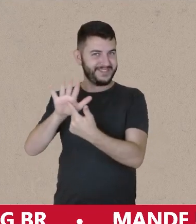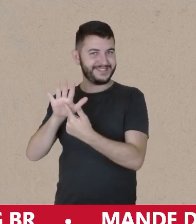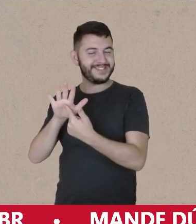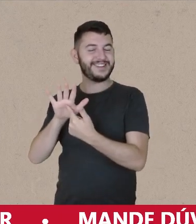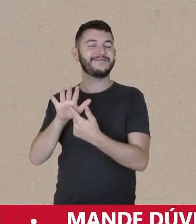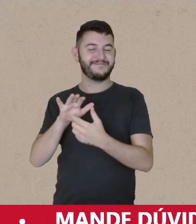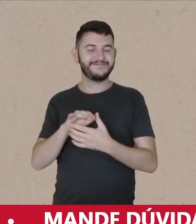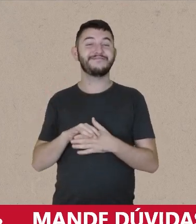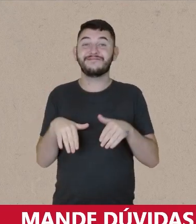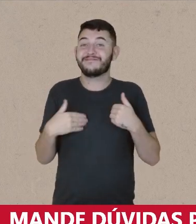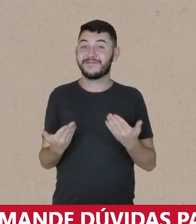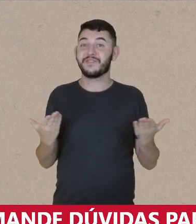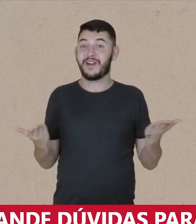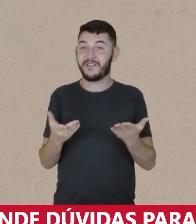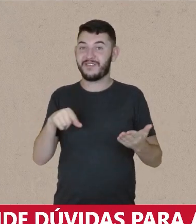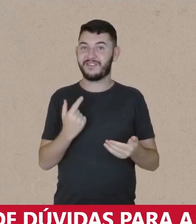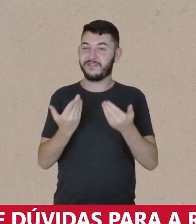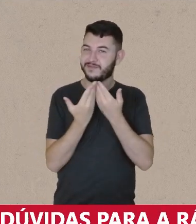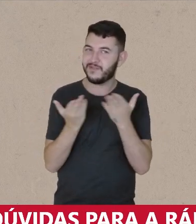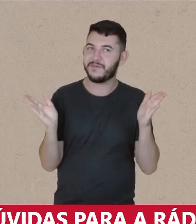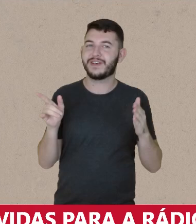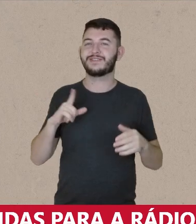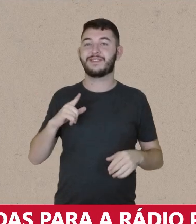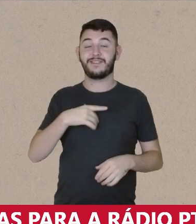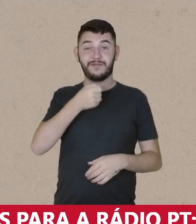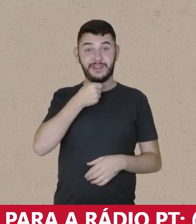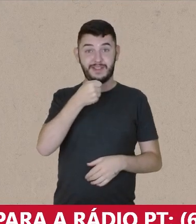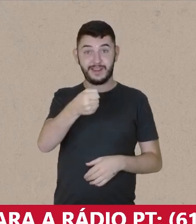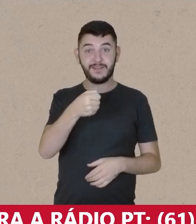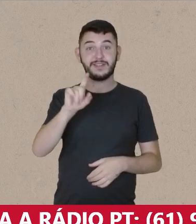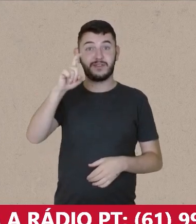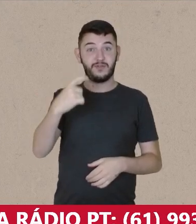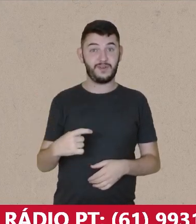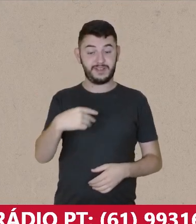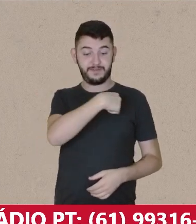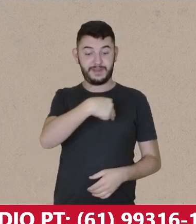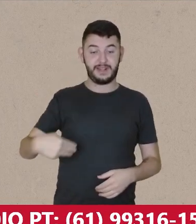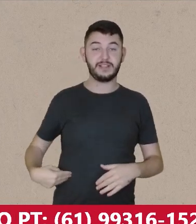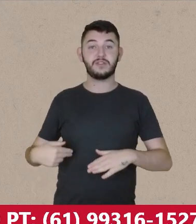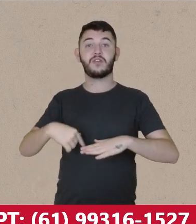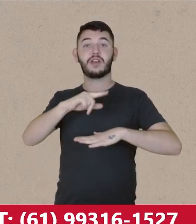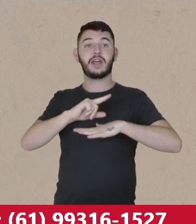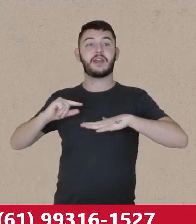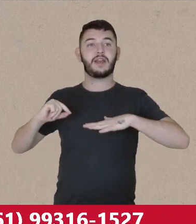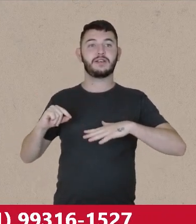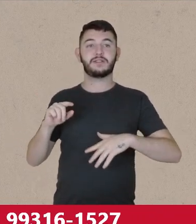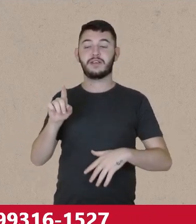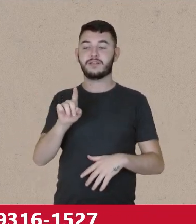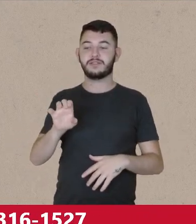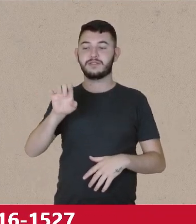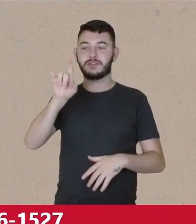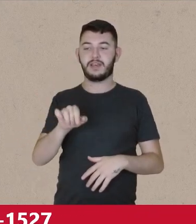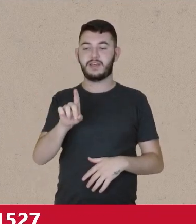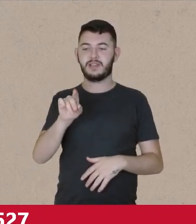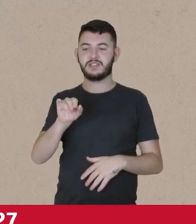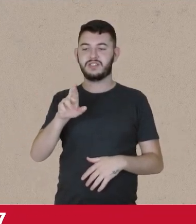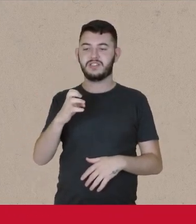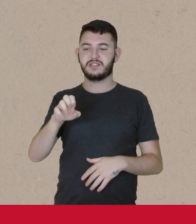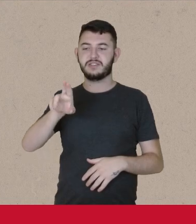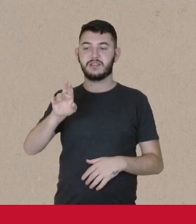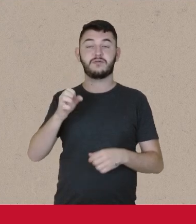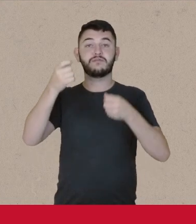nesse feriado. E a gente começa pela entrevista concedida pelo ex-ministro da Casa Civil, Zé Dirceu. Ele falou sobre a